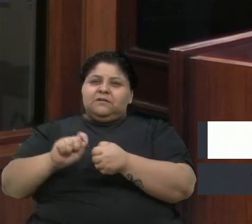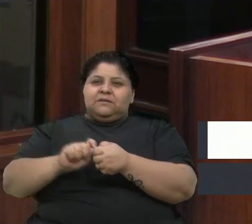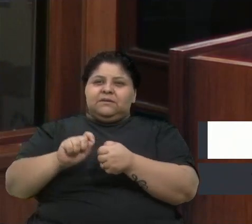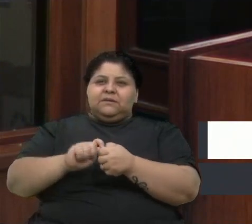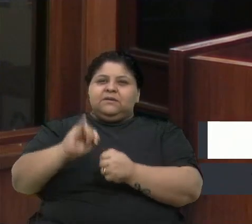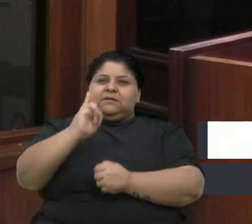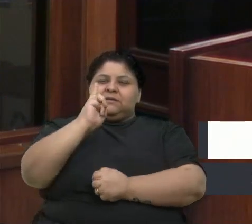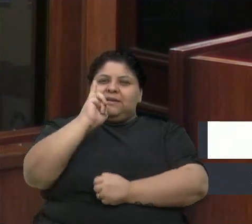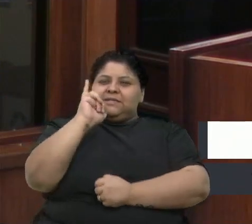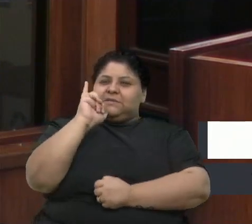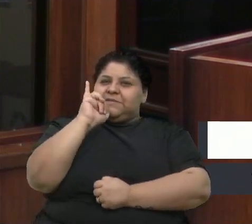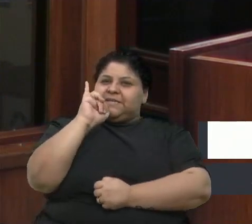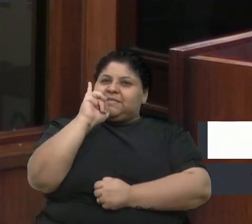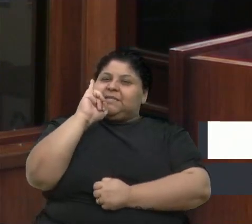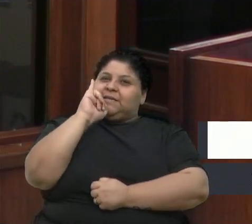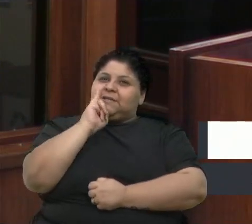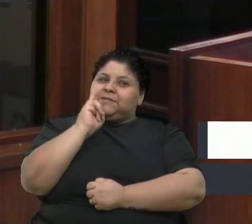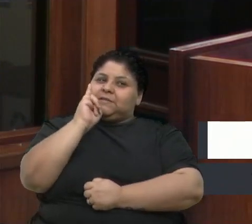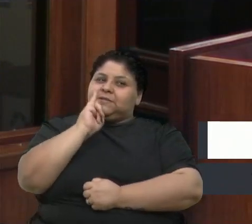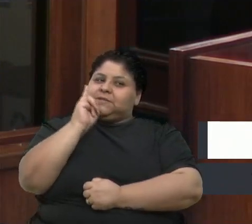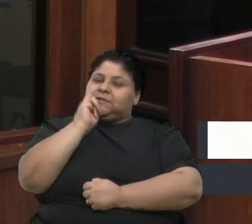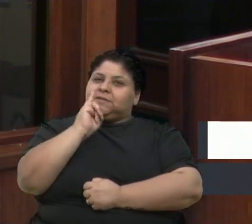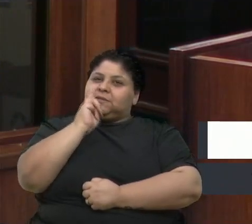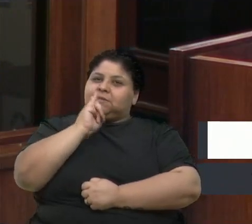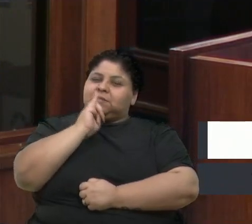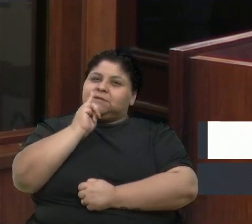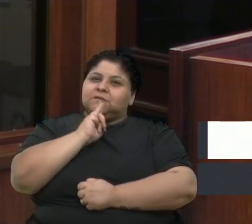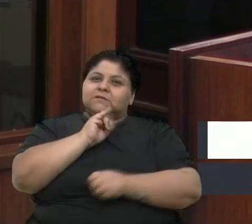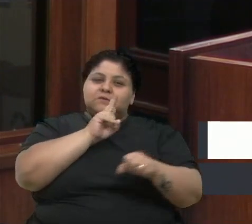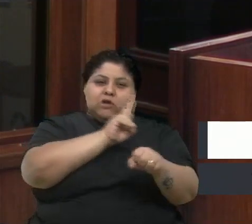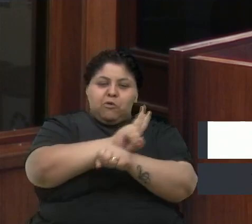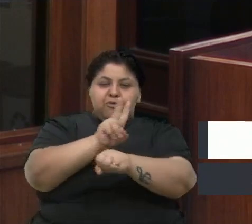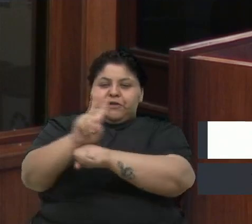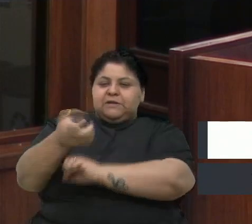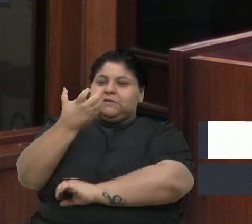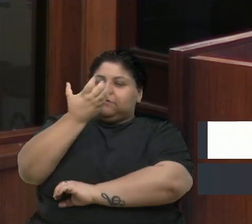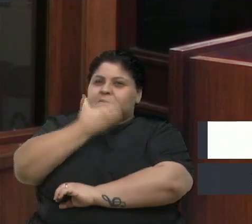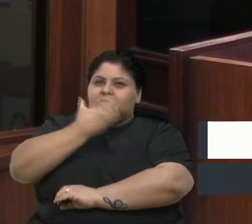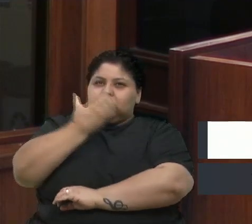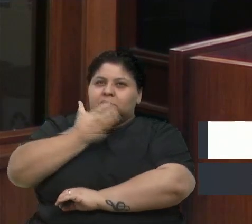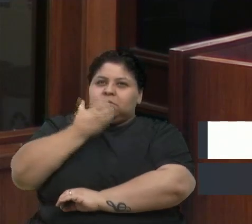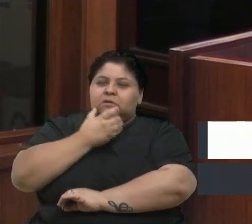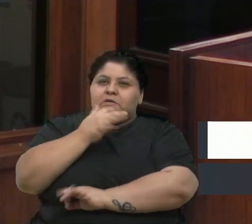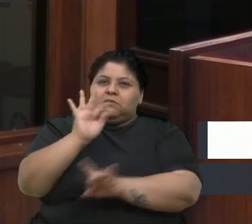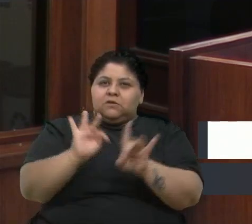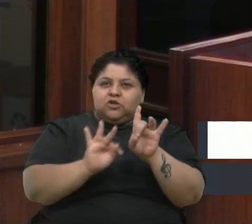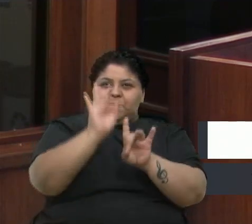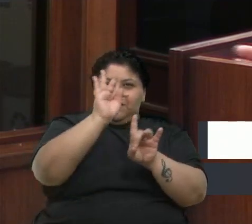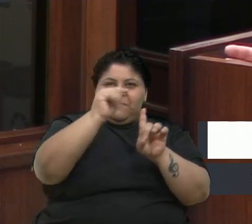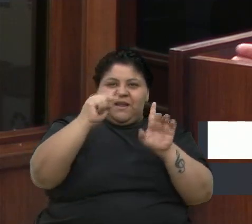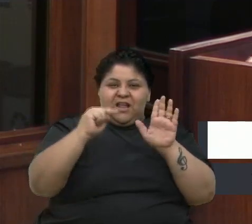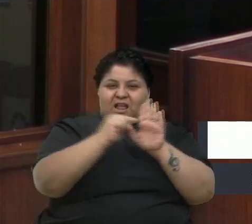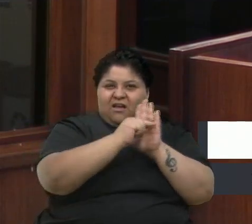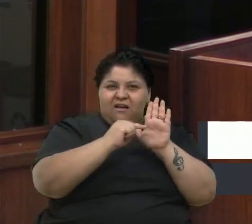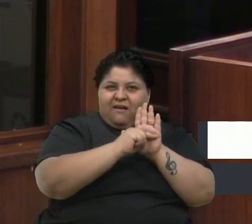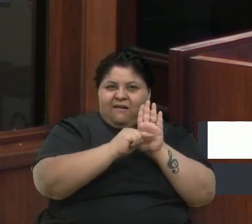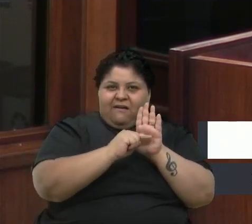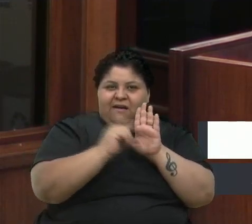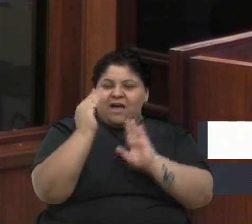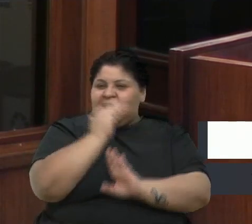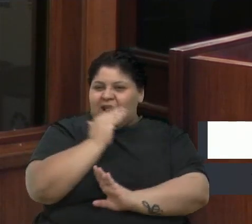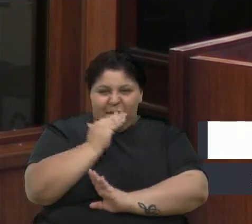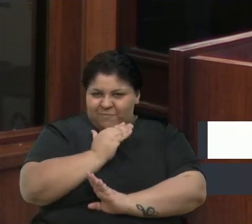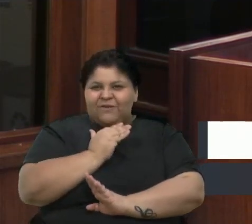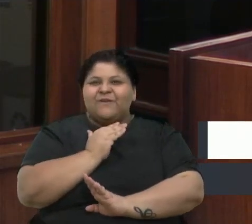é um produto muito complicado. Proteger a fruta de uma temperatura negativa de um dia para o outro é